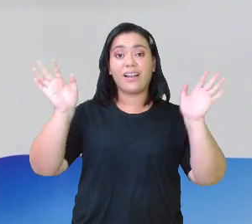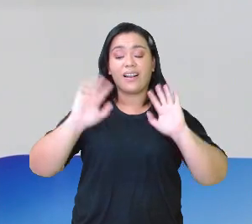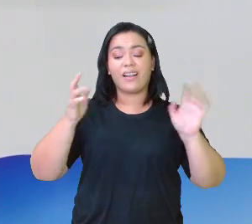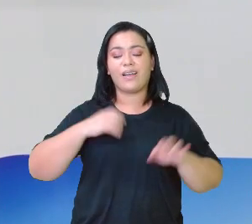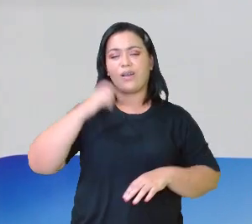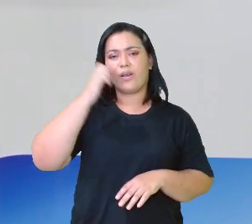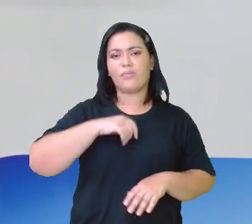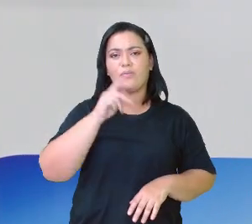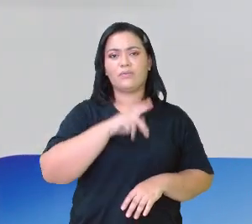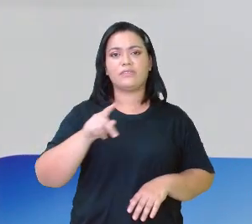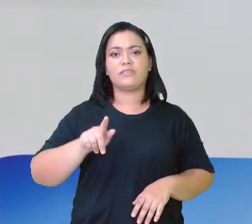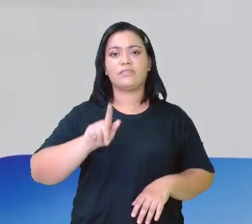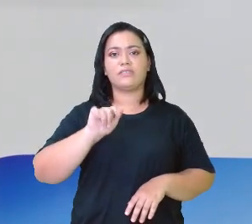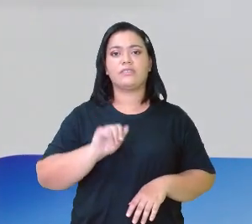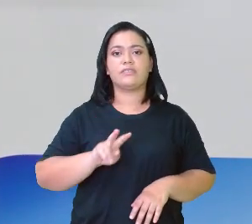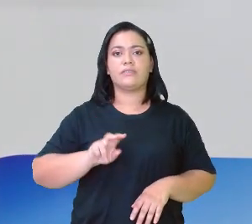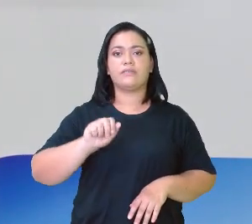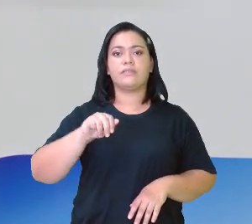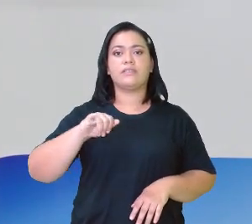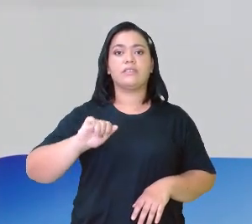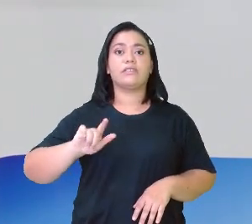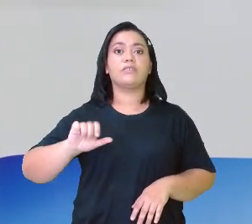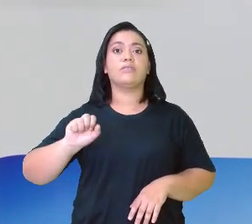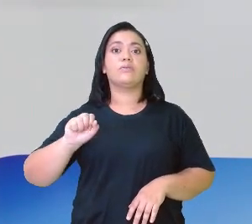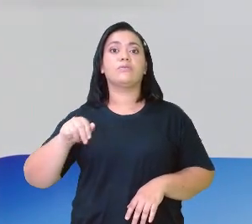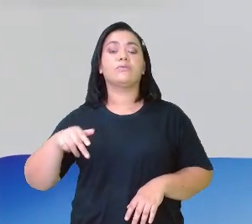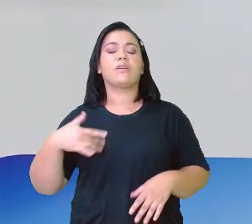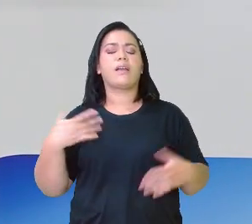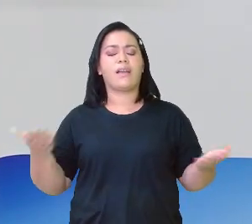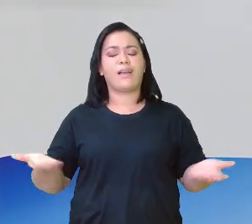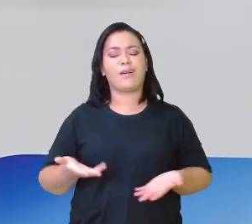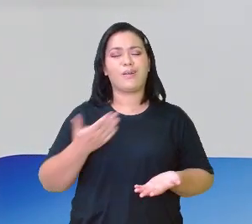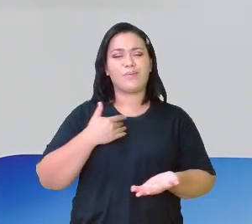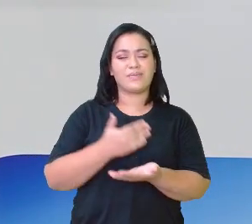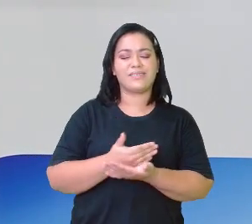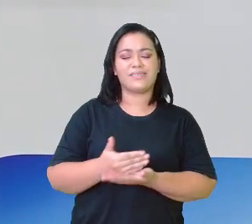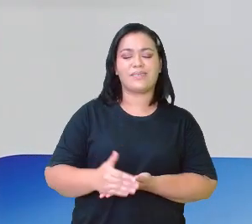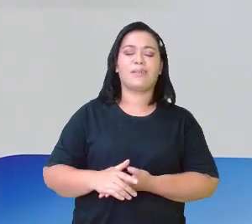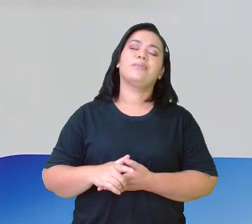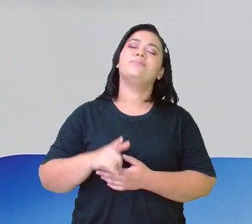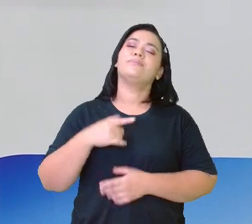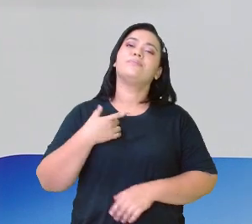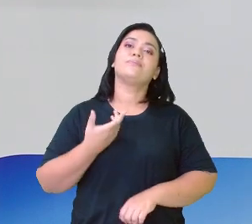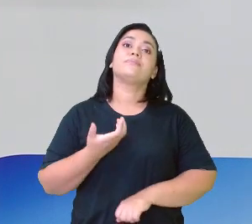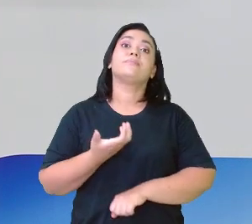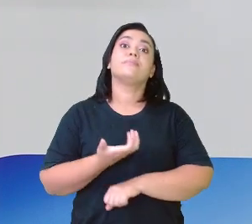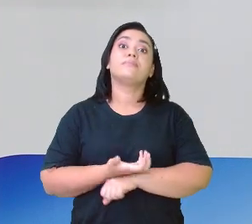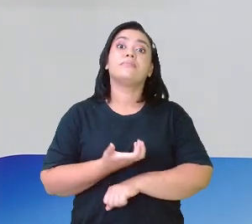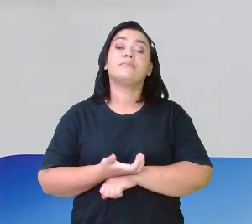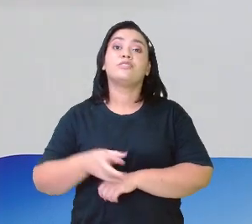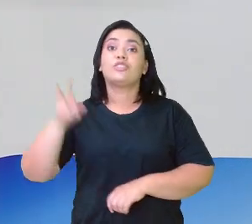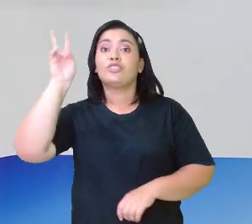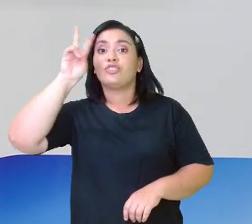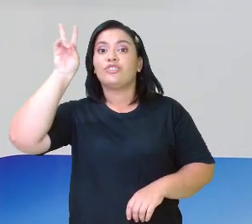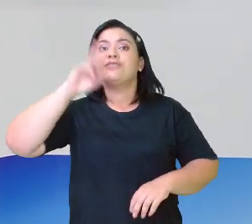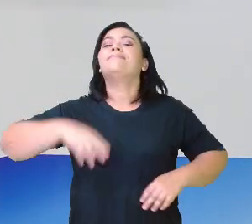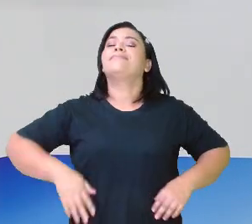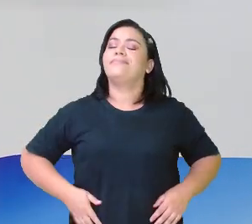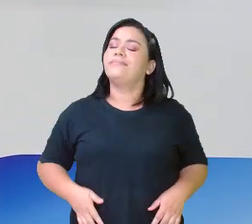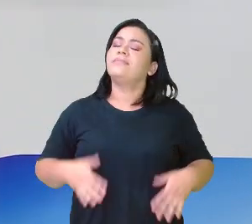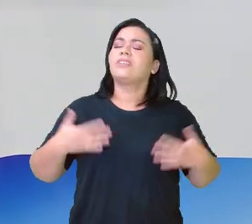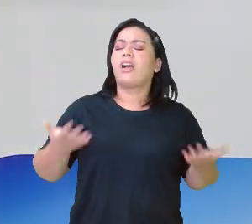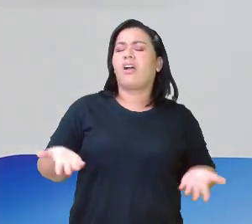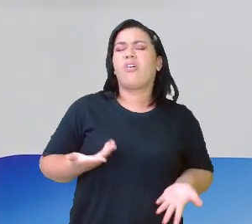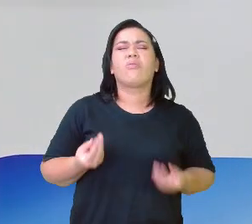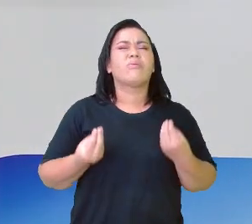Eu sou o professor Givanilson Soares e nós estamos começando mais uma aula de História. Hoje nós iremos